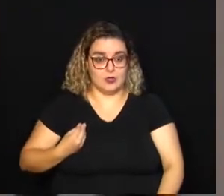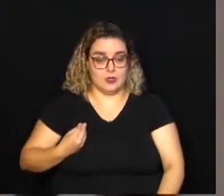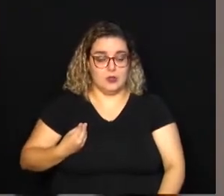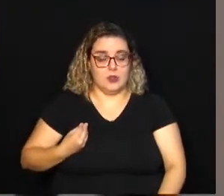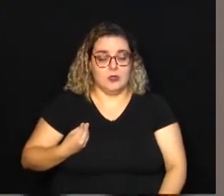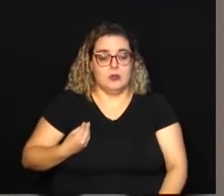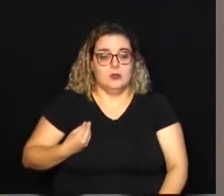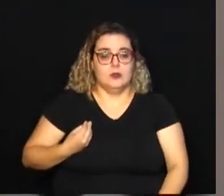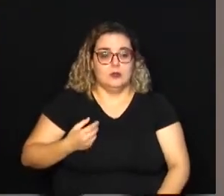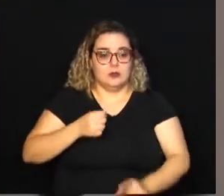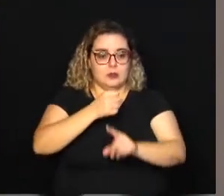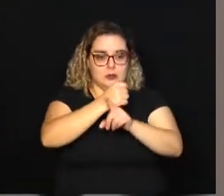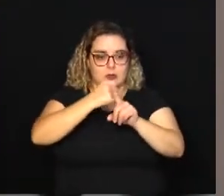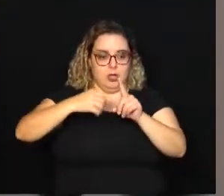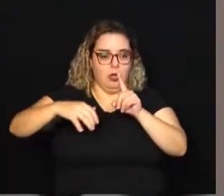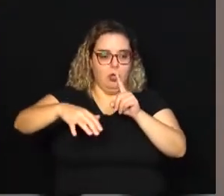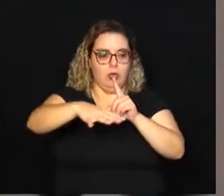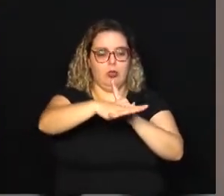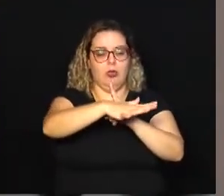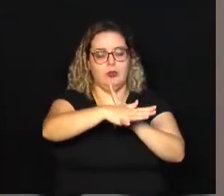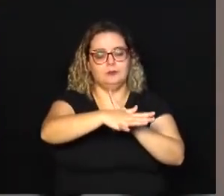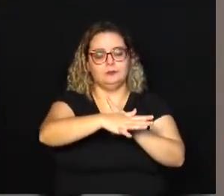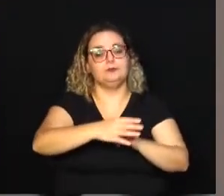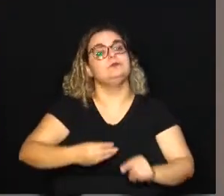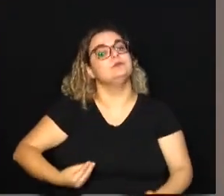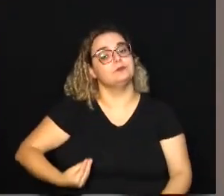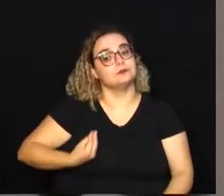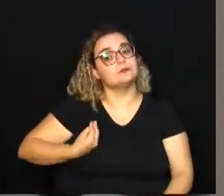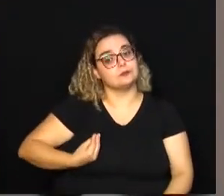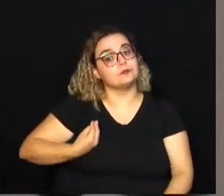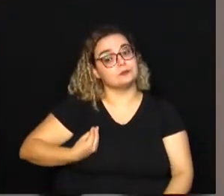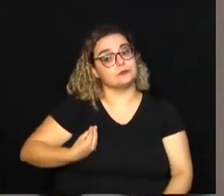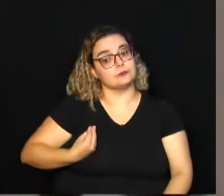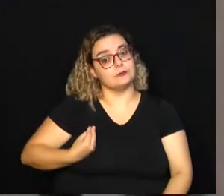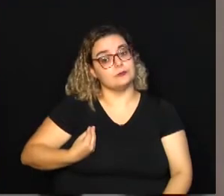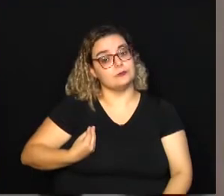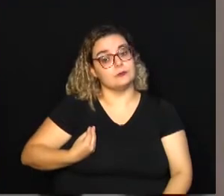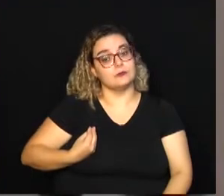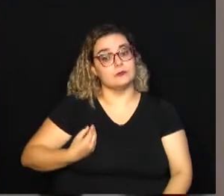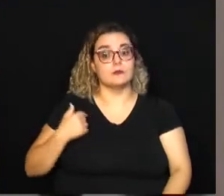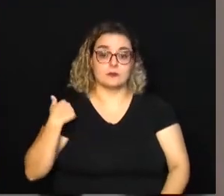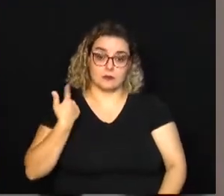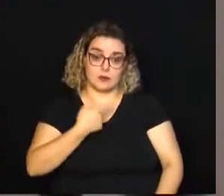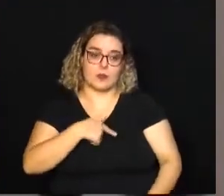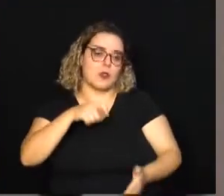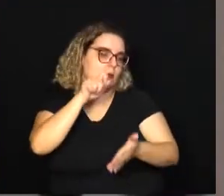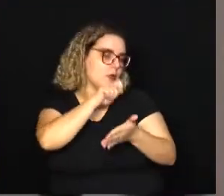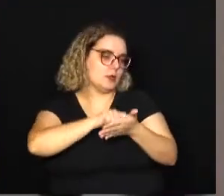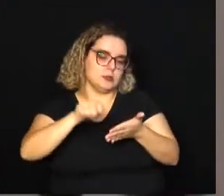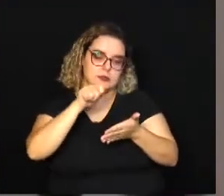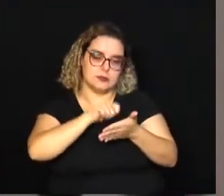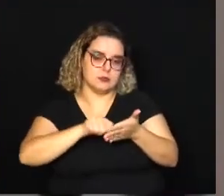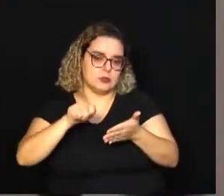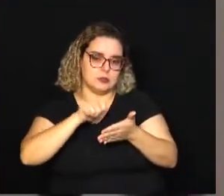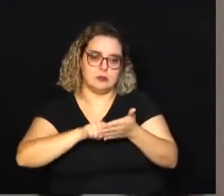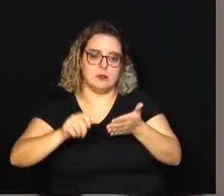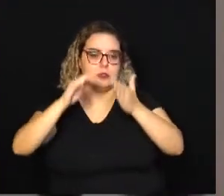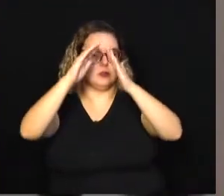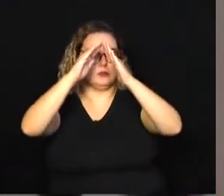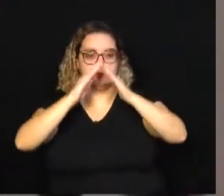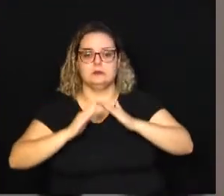da sociedade onde a gente vive. Então, a gente pode escrever em casa